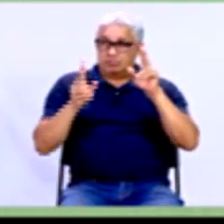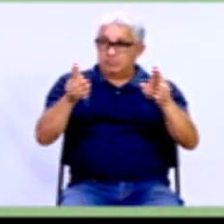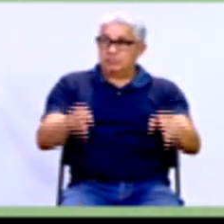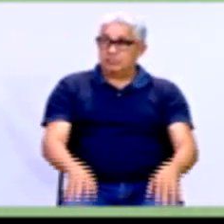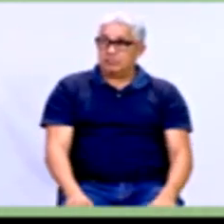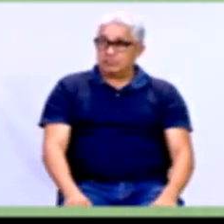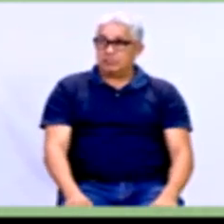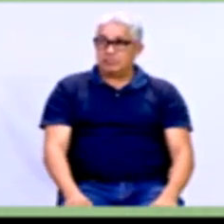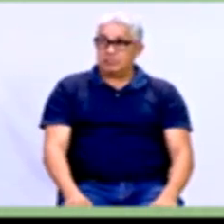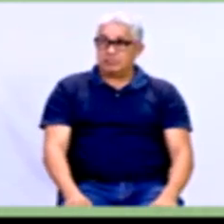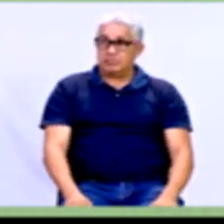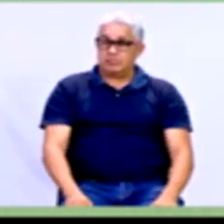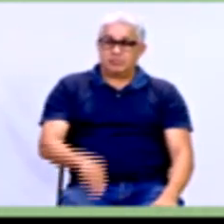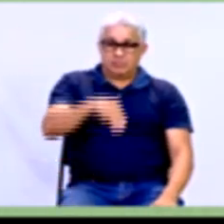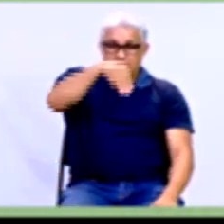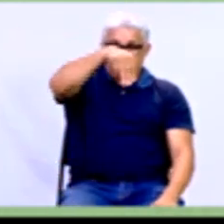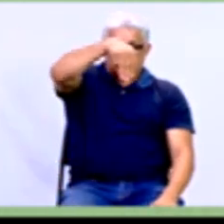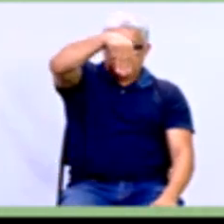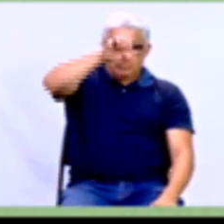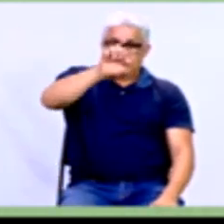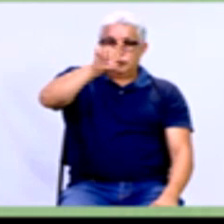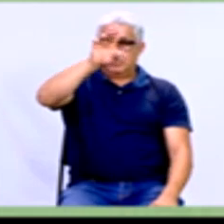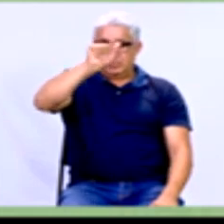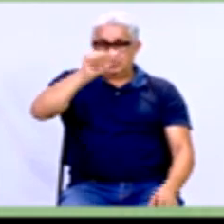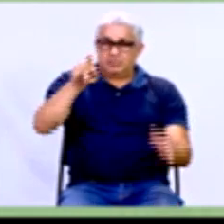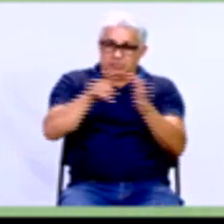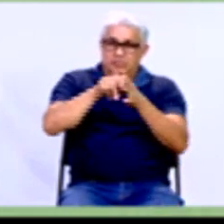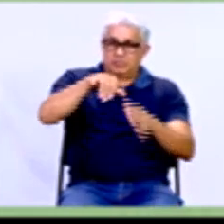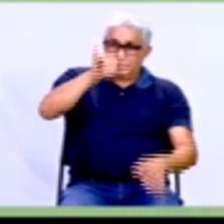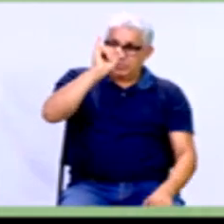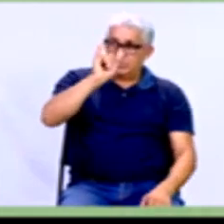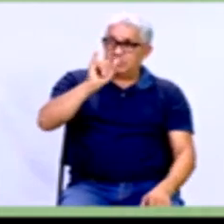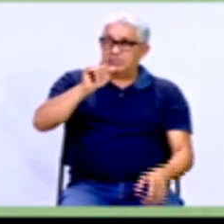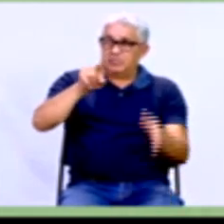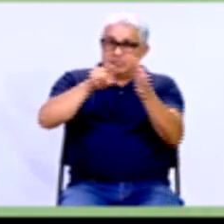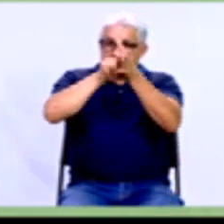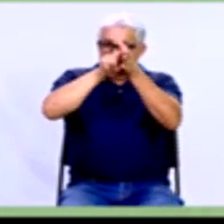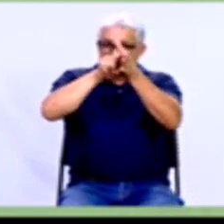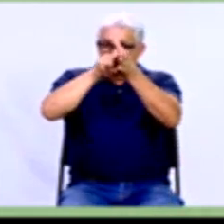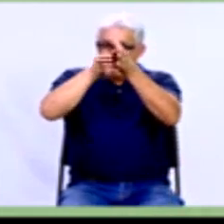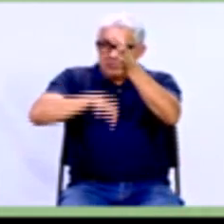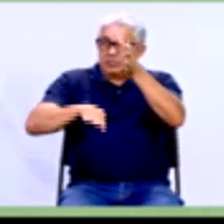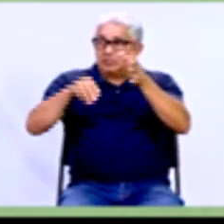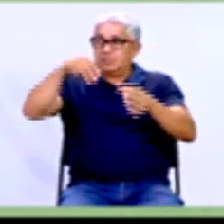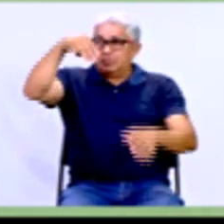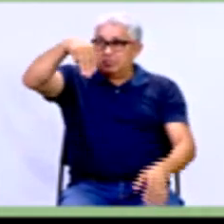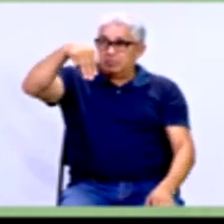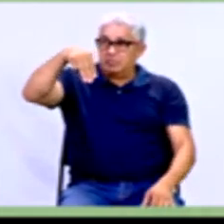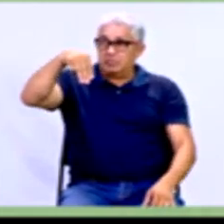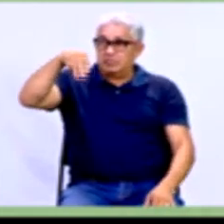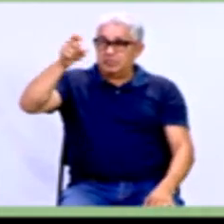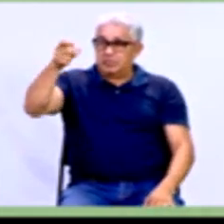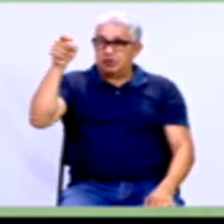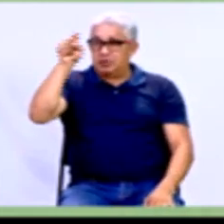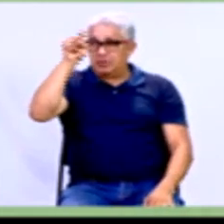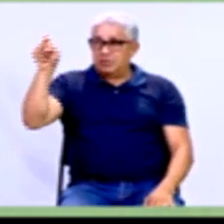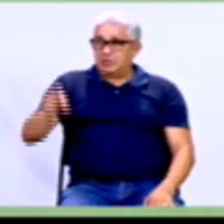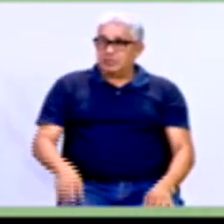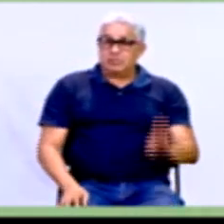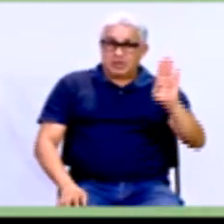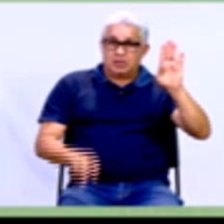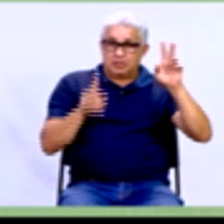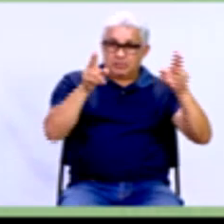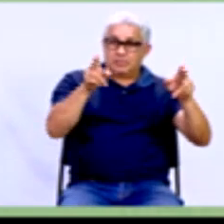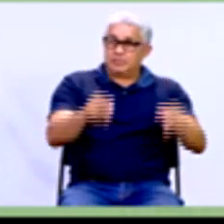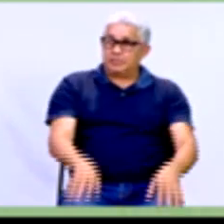a média de y menos M vezes a média de x. B é igual